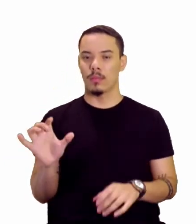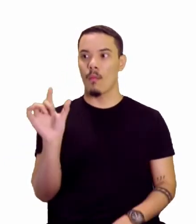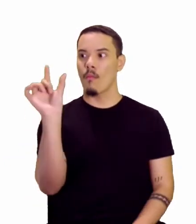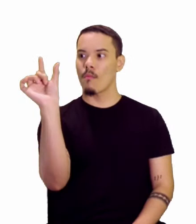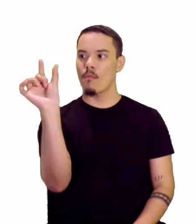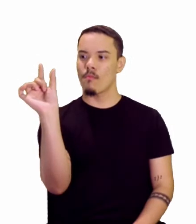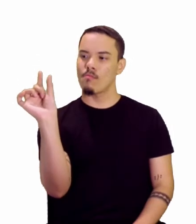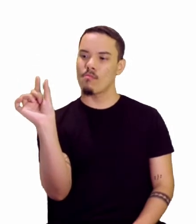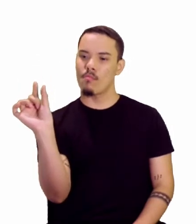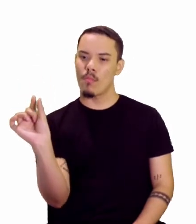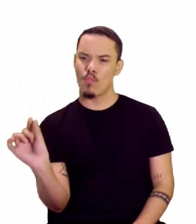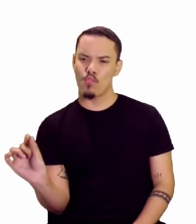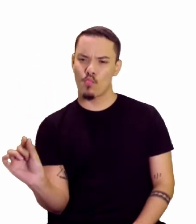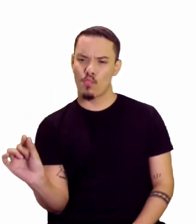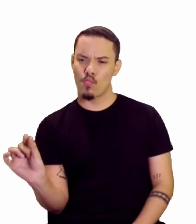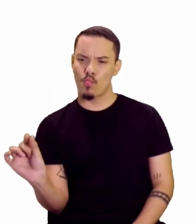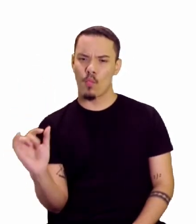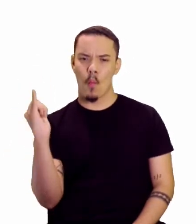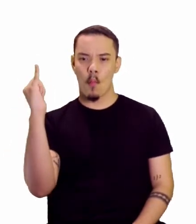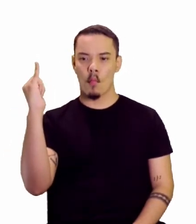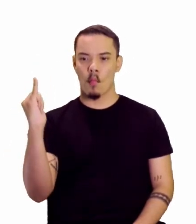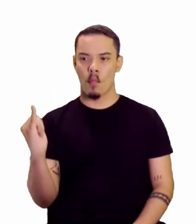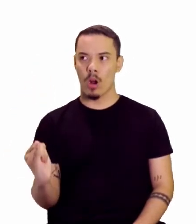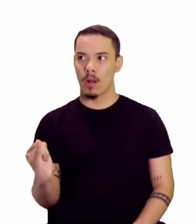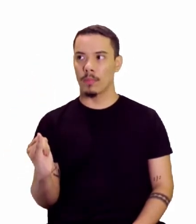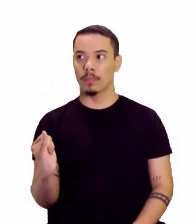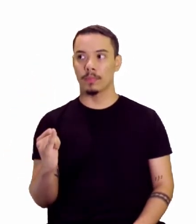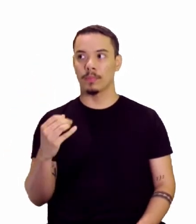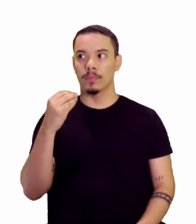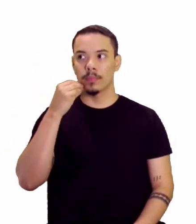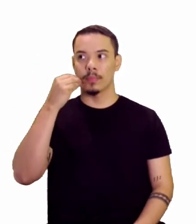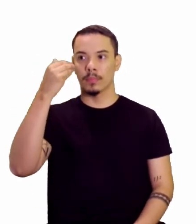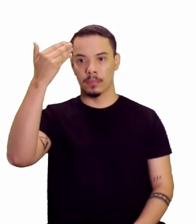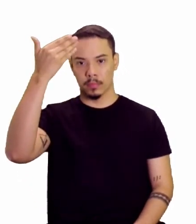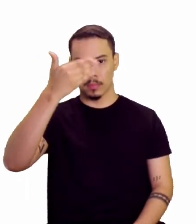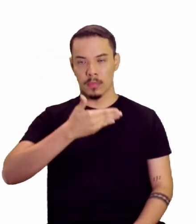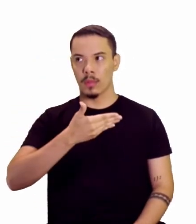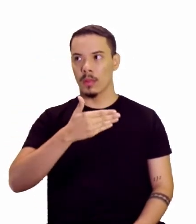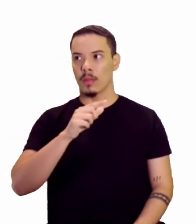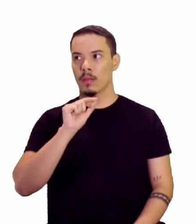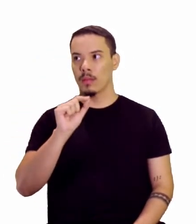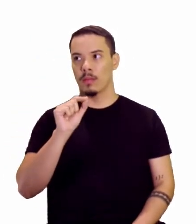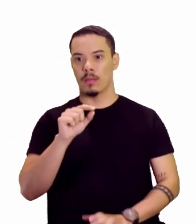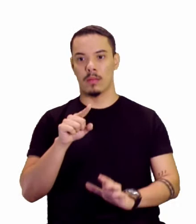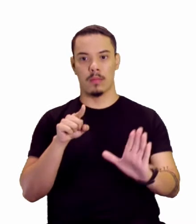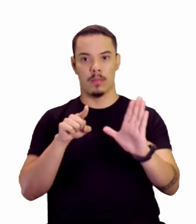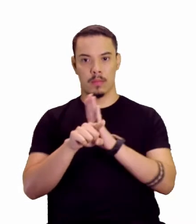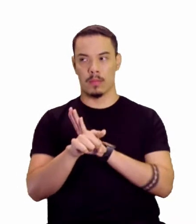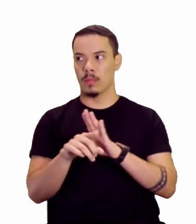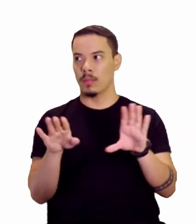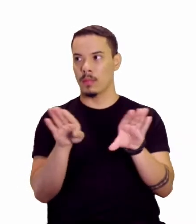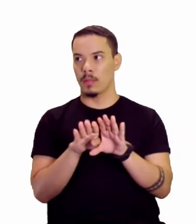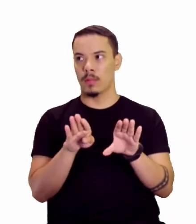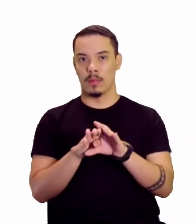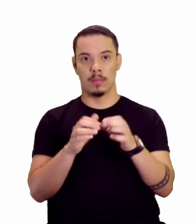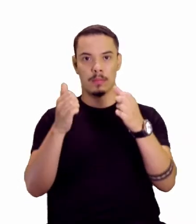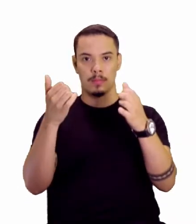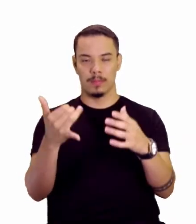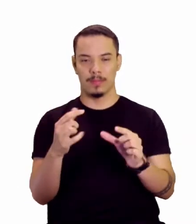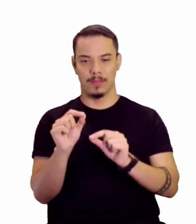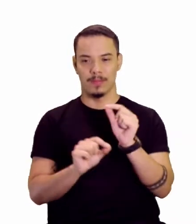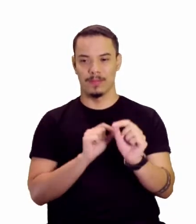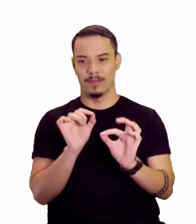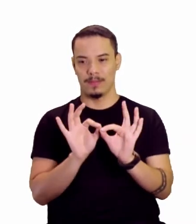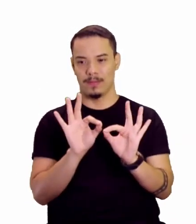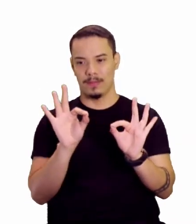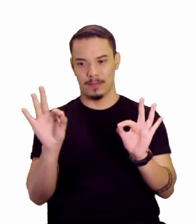tamanho. Ou seja, ele afirma aqui, ele está afirmando na questão, ele não está perguntando, ele está afirmando que quanto mais longe